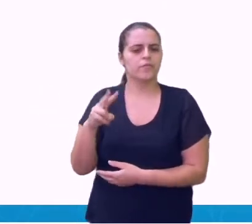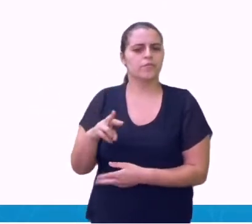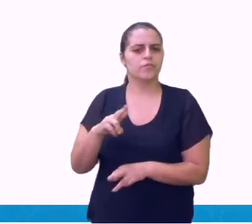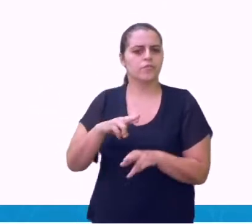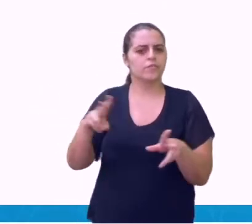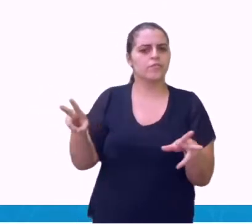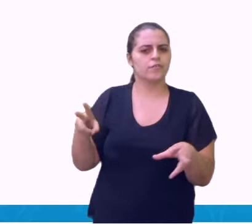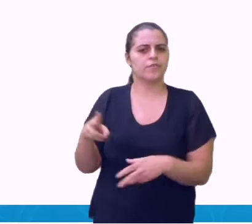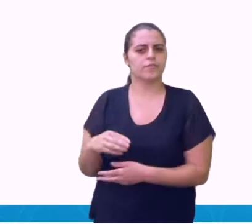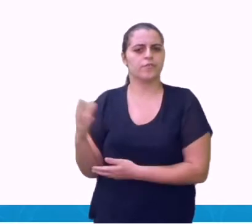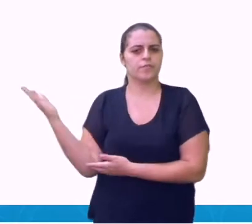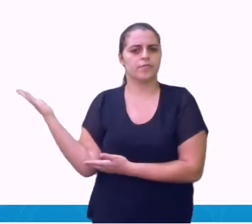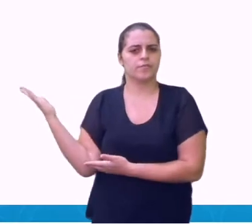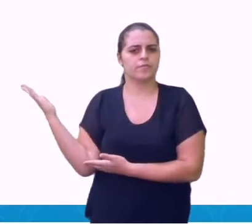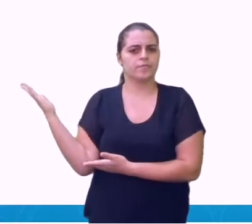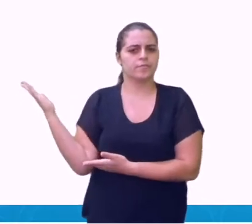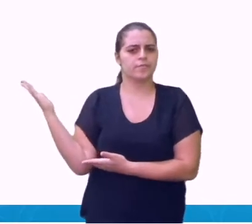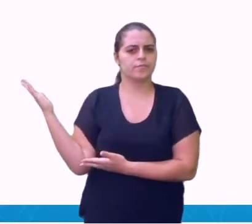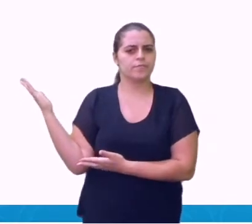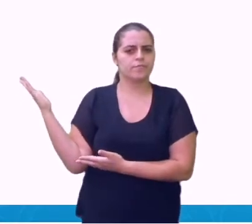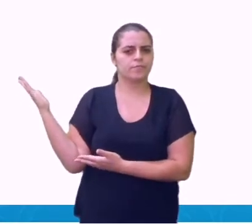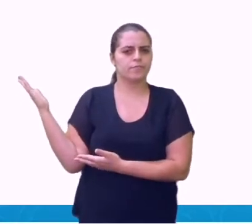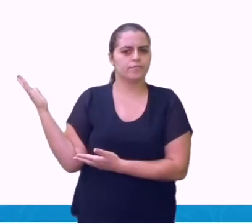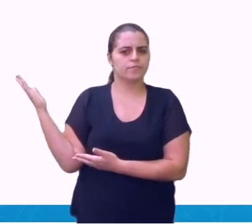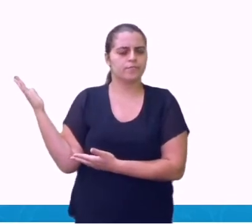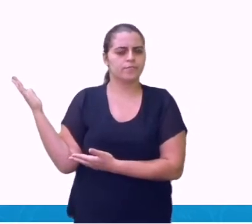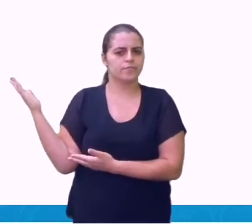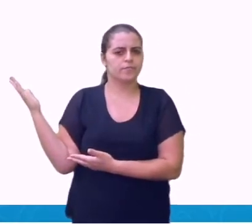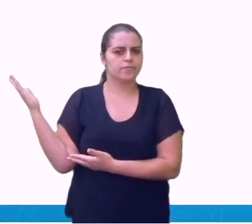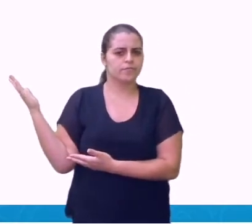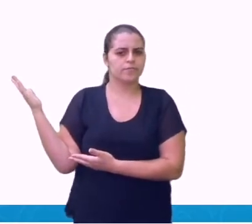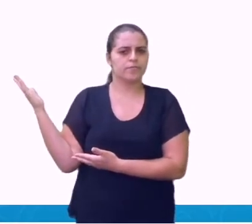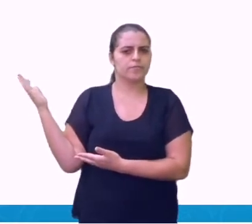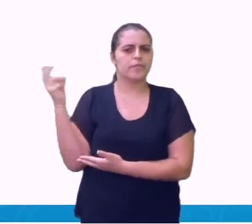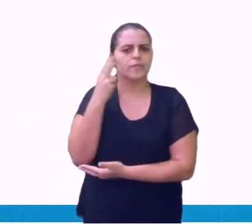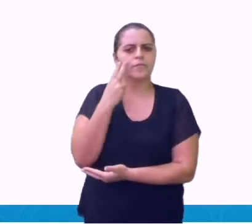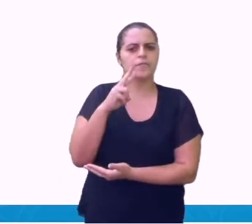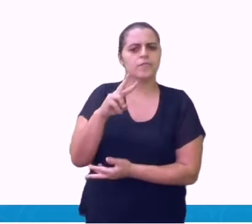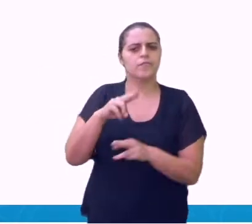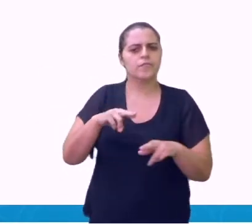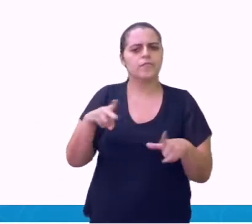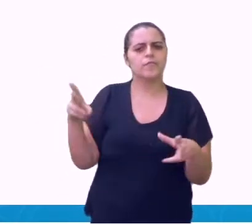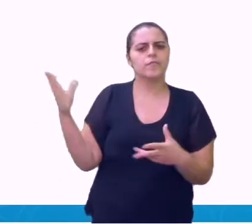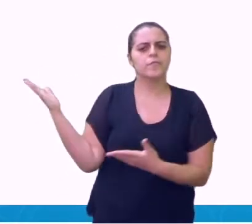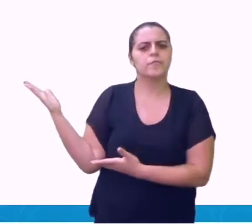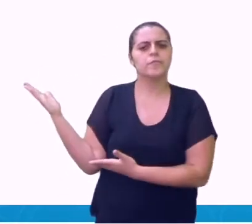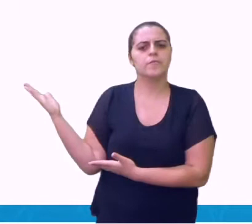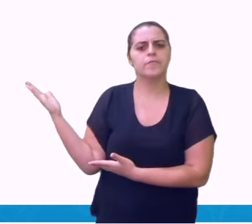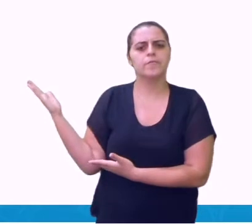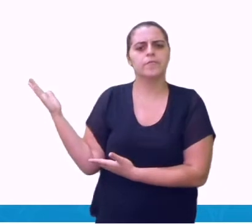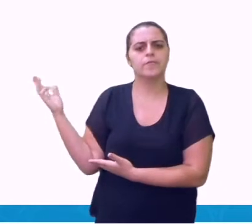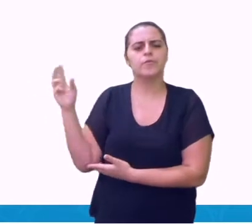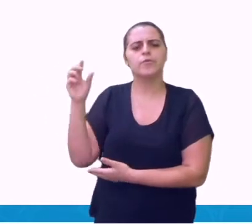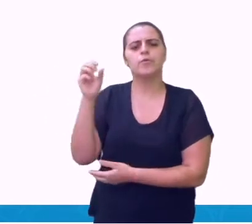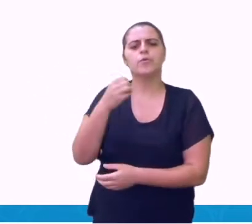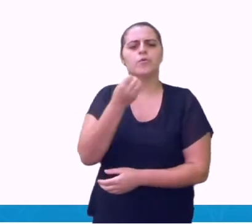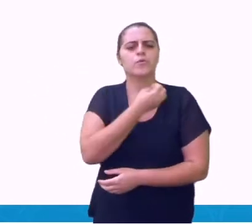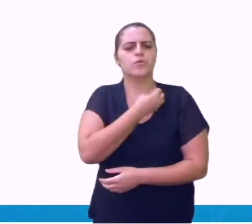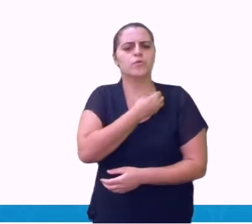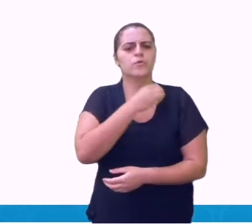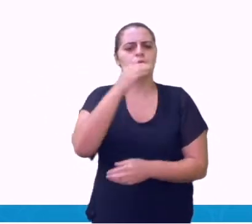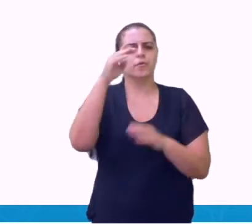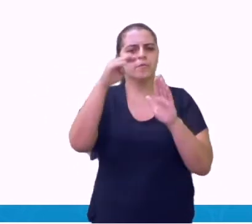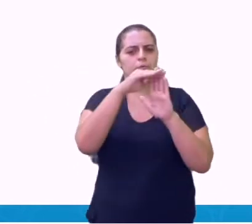observe a diferença da sentença matemática para o cálculo. No cálculo, os números, ou no